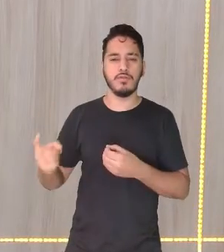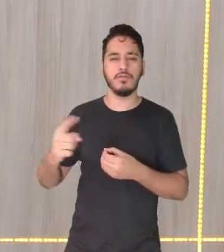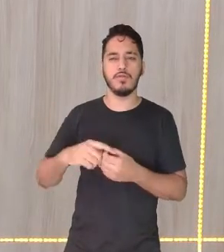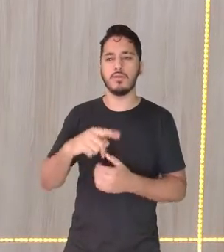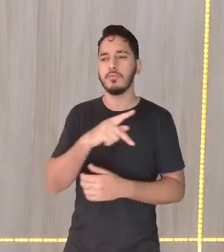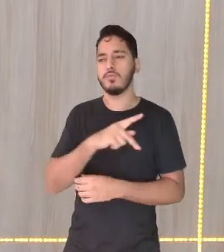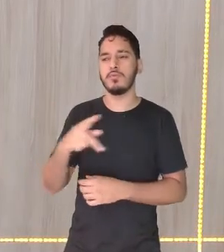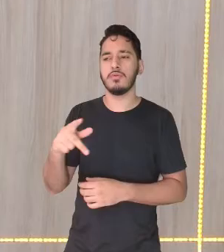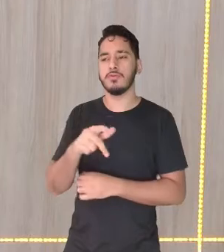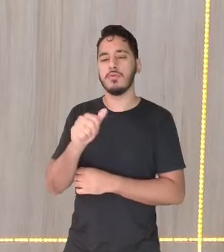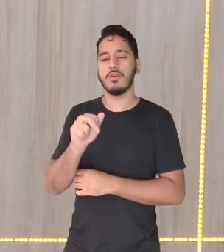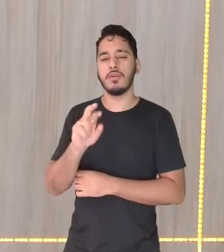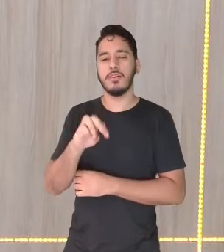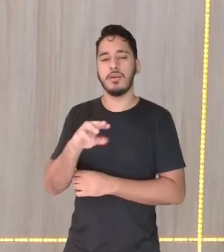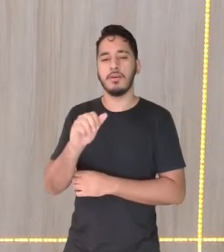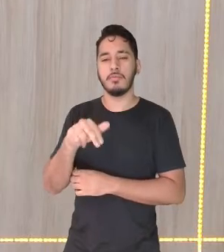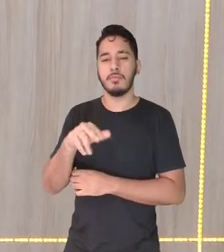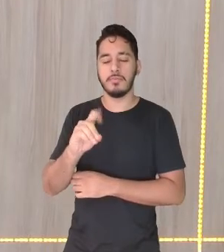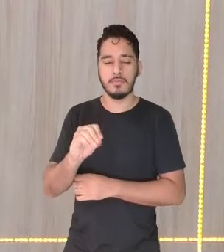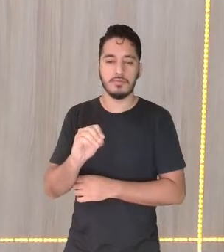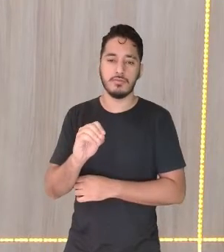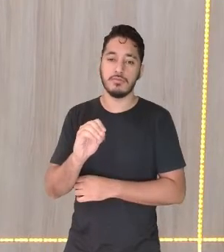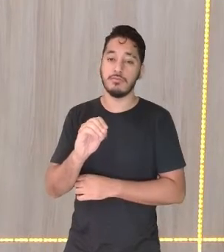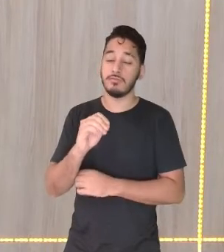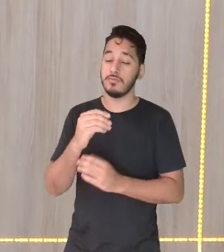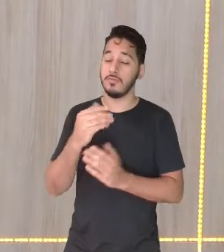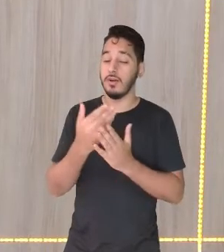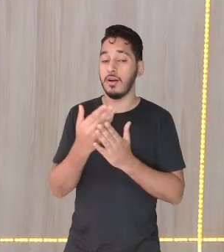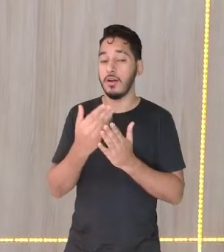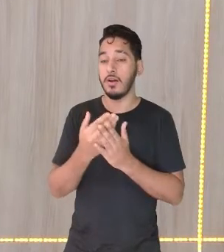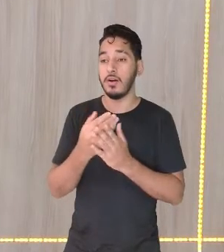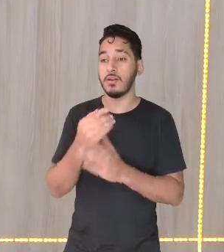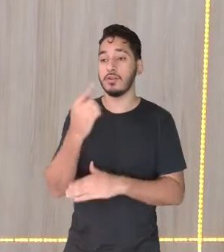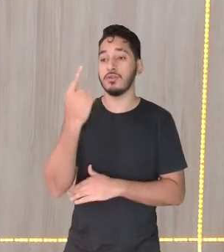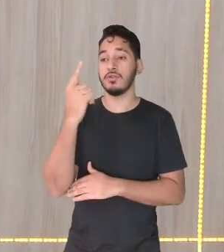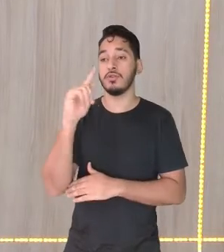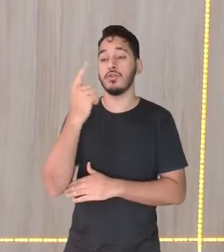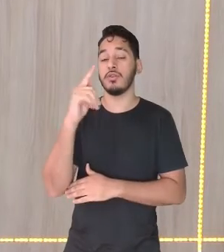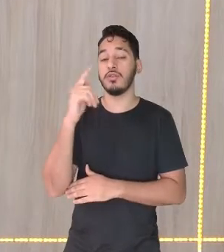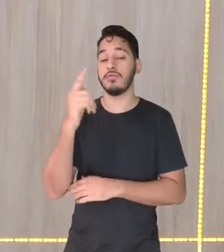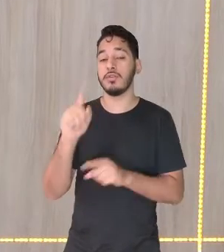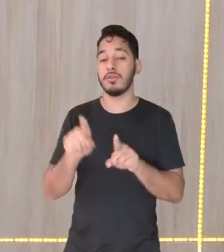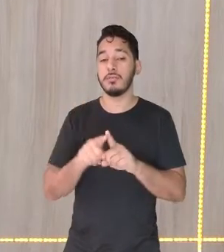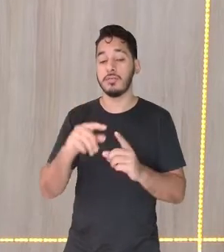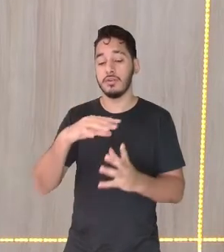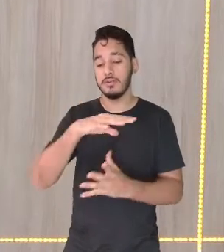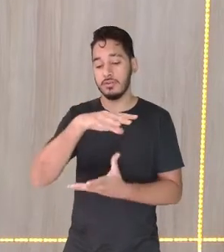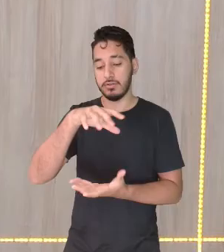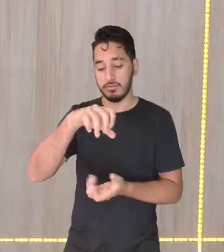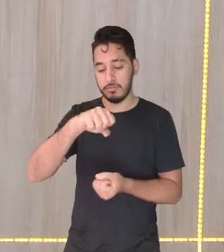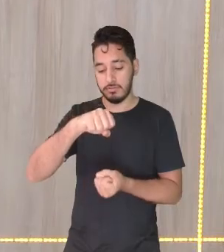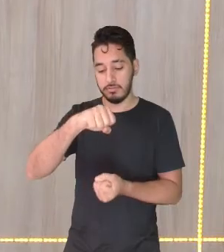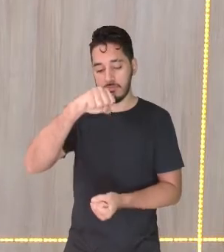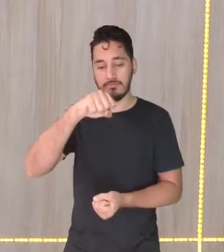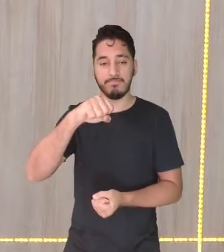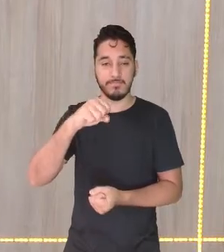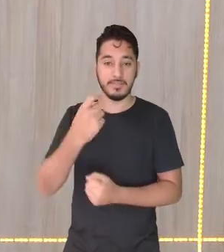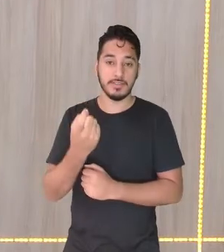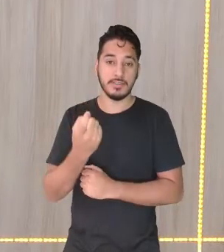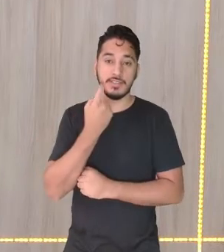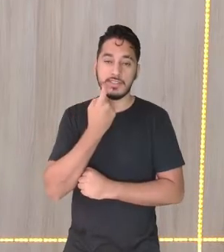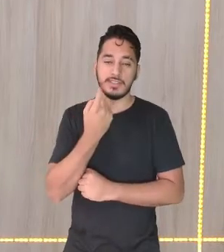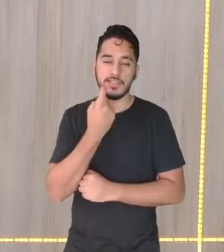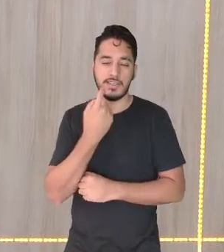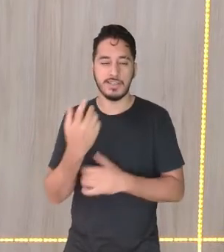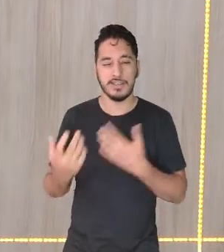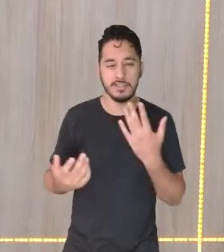professor Armando Pérez, para mais uma aula de Geografia e Sustentabilidade nessa sexta-feira com